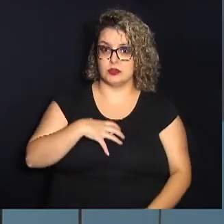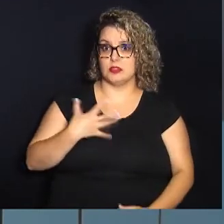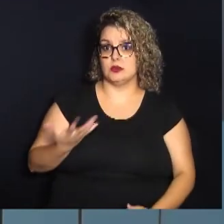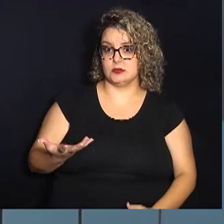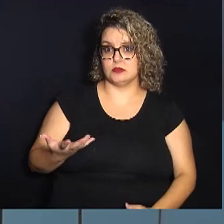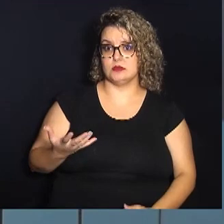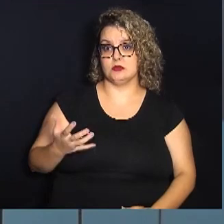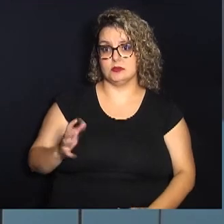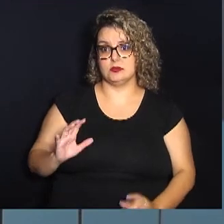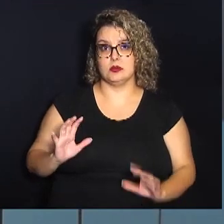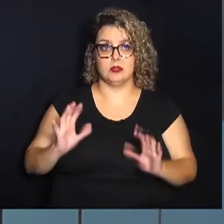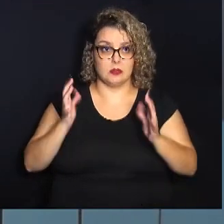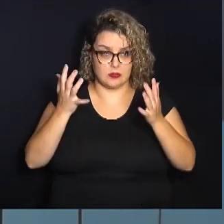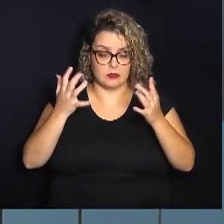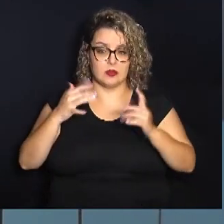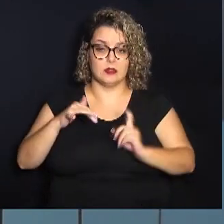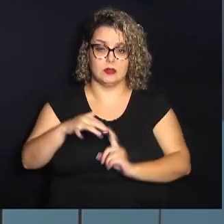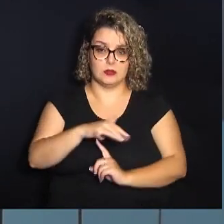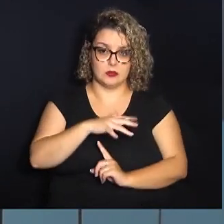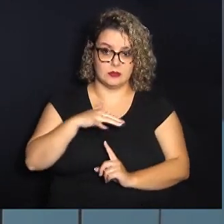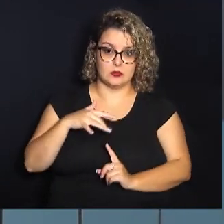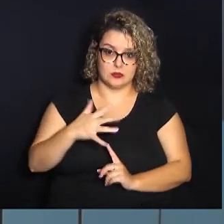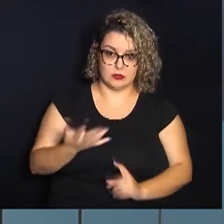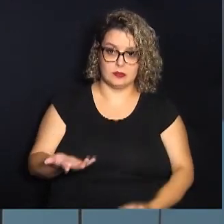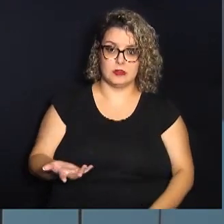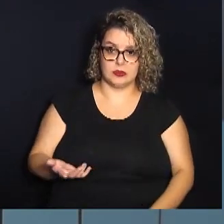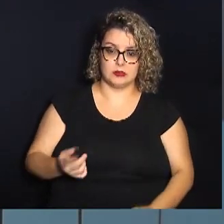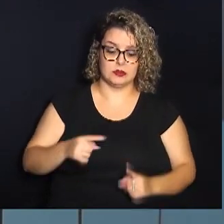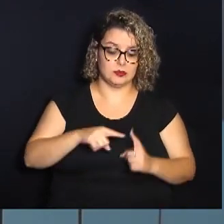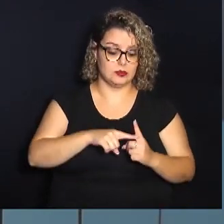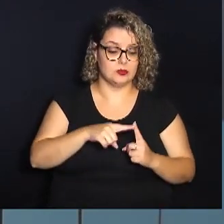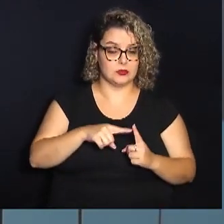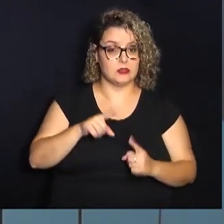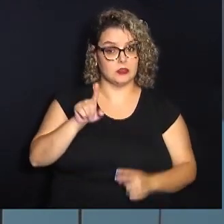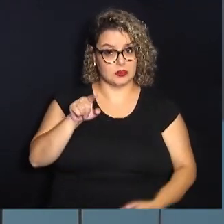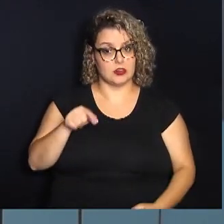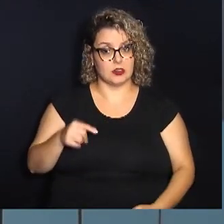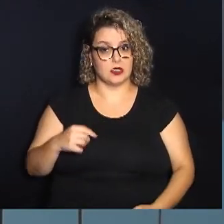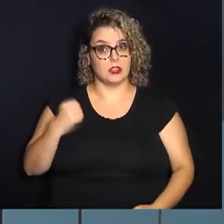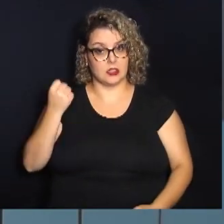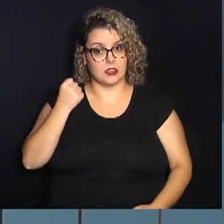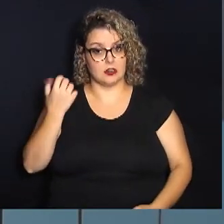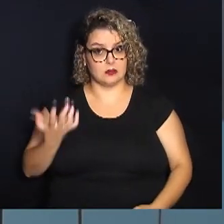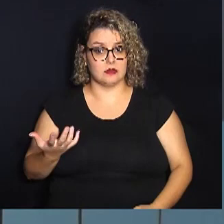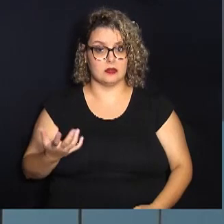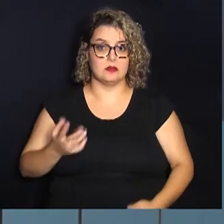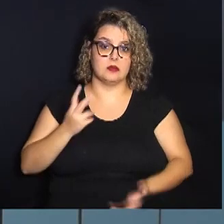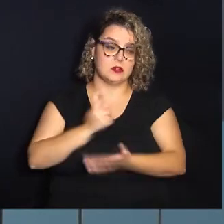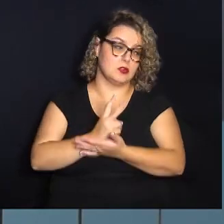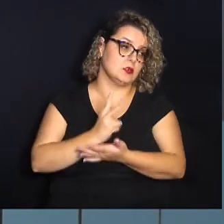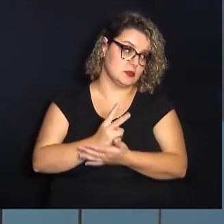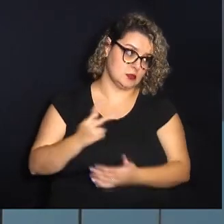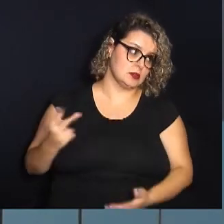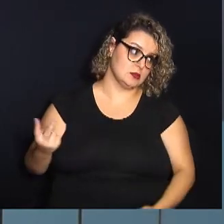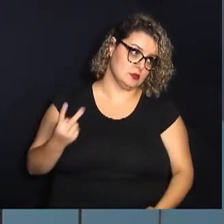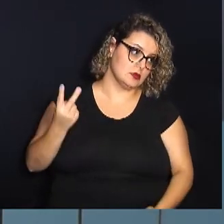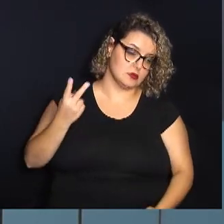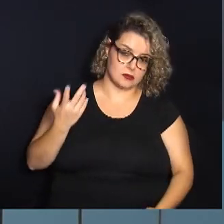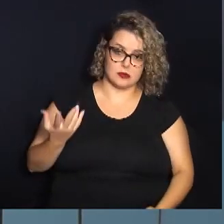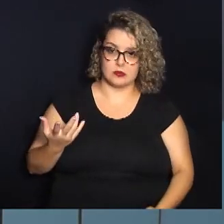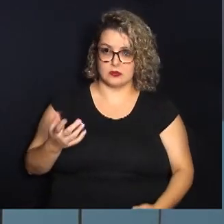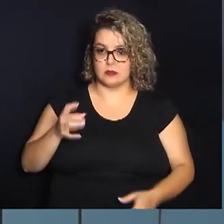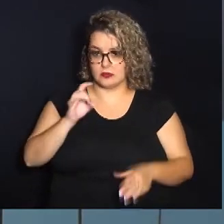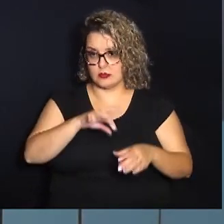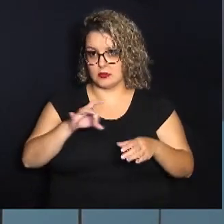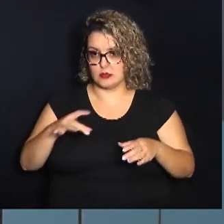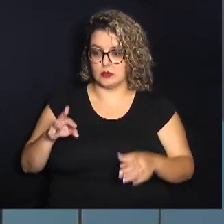né, das altas temperaturas, que é uma coisa muito séria. É óbvio que a gente vai estar sempre valorizando o replantio, não tem